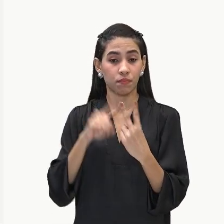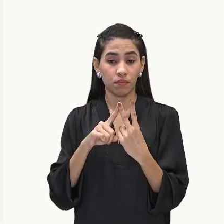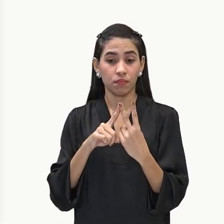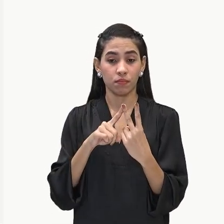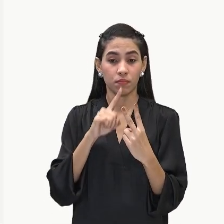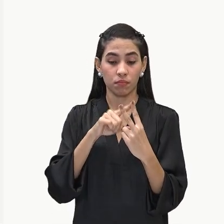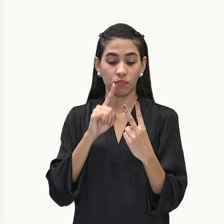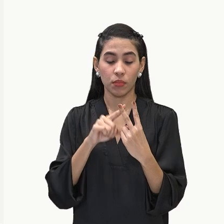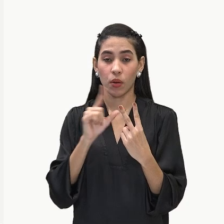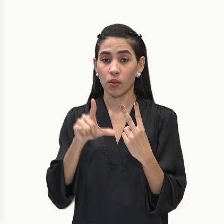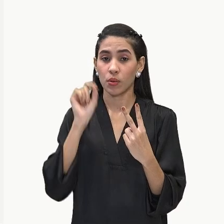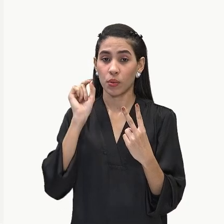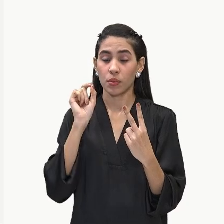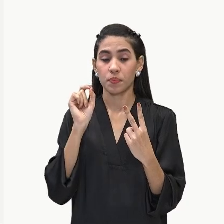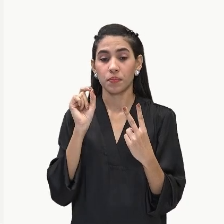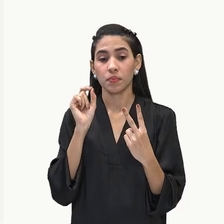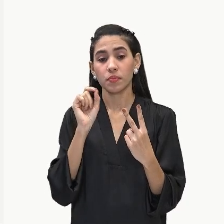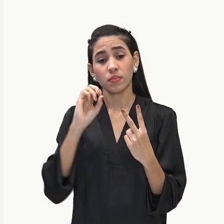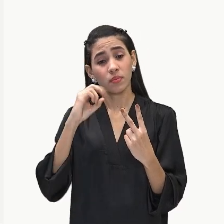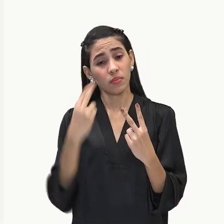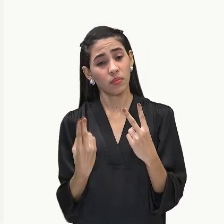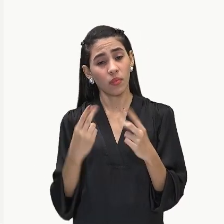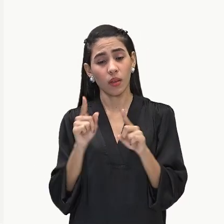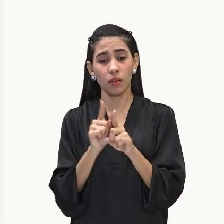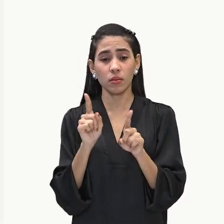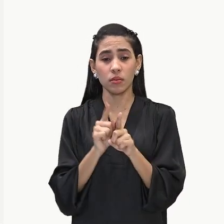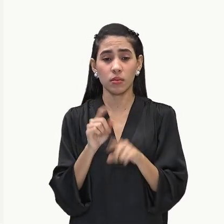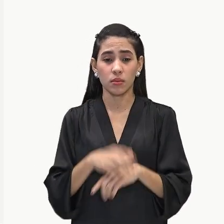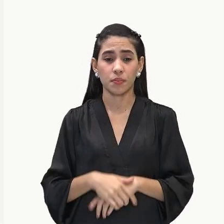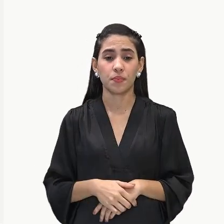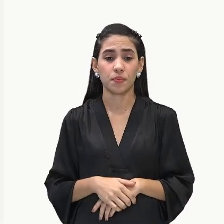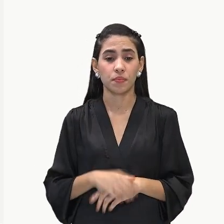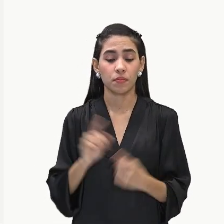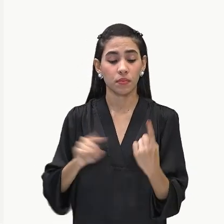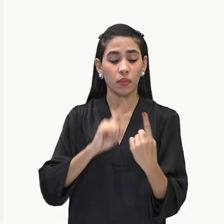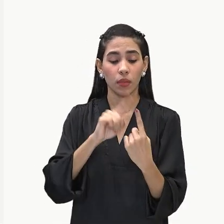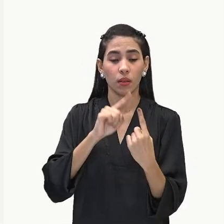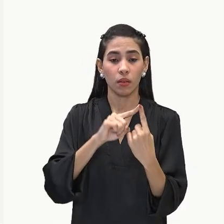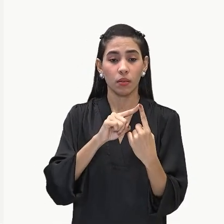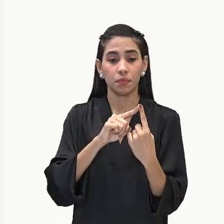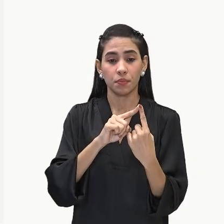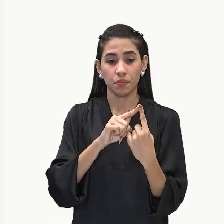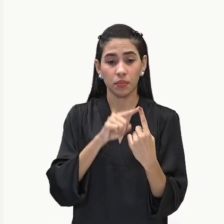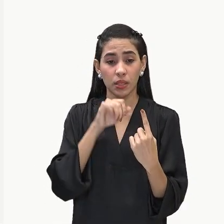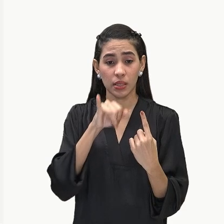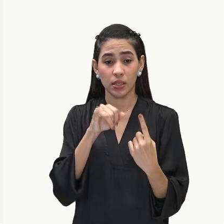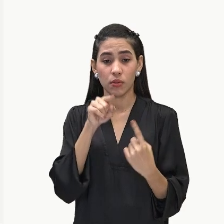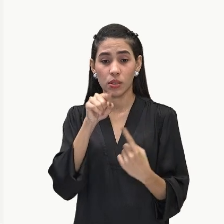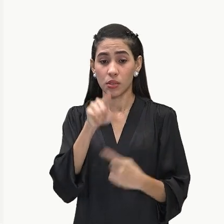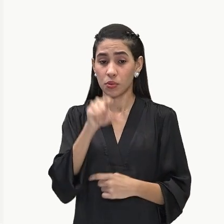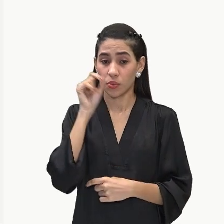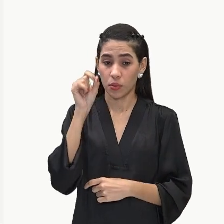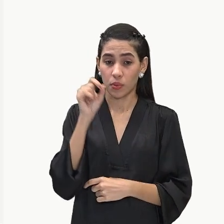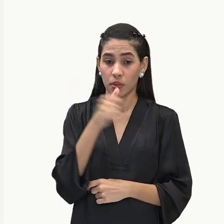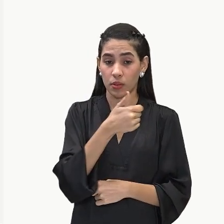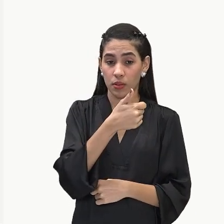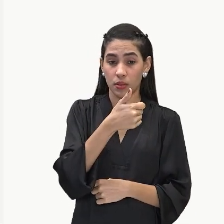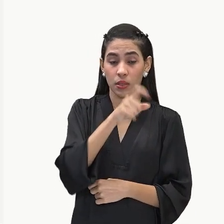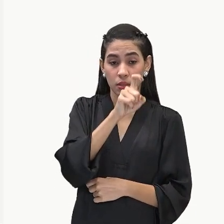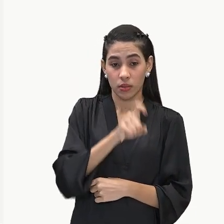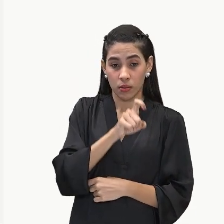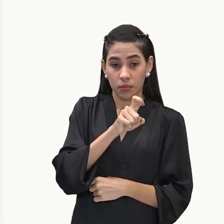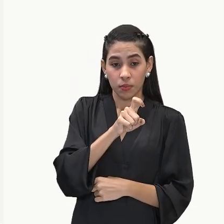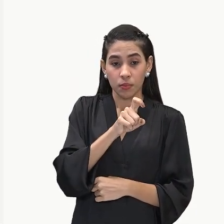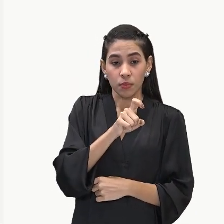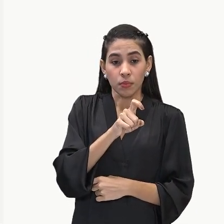resolver, certo? Ou se pega, a primeira é, se pega aqui, ó, o x,